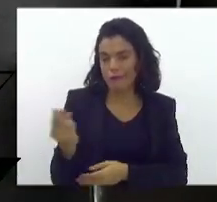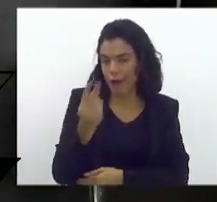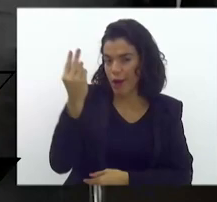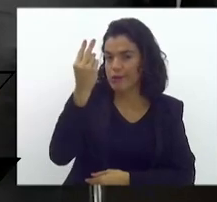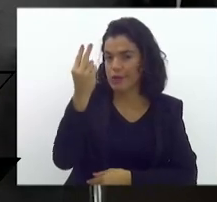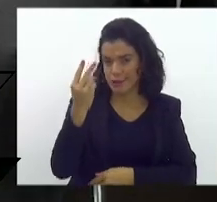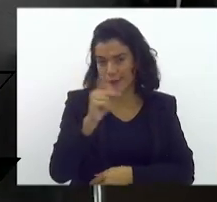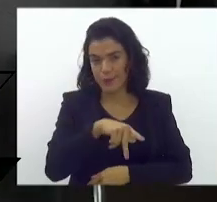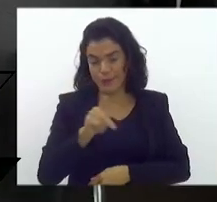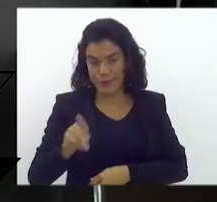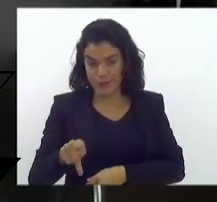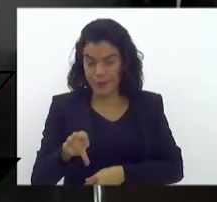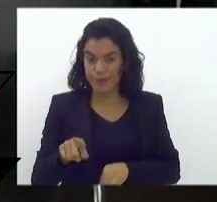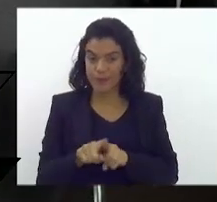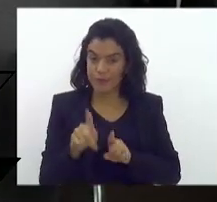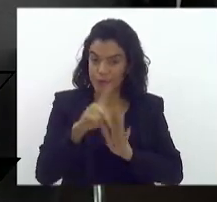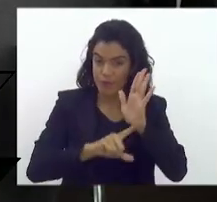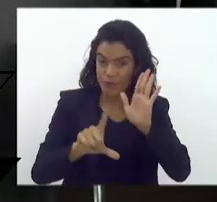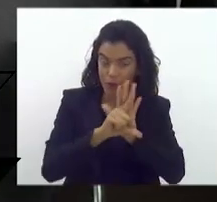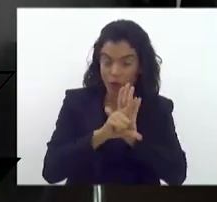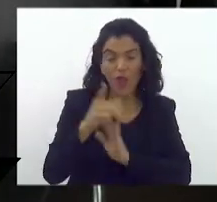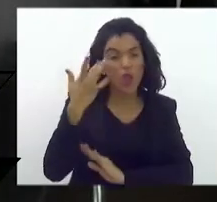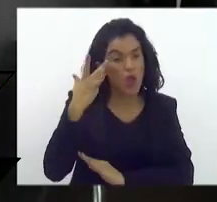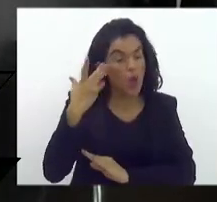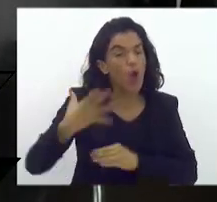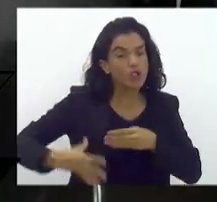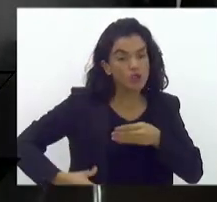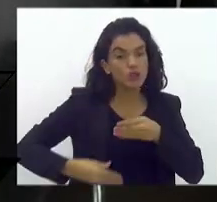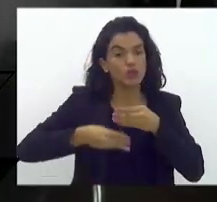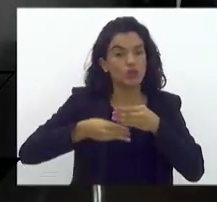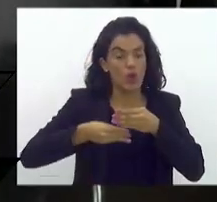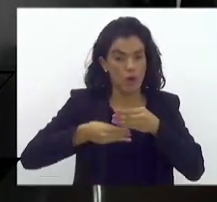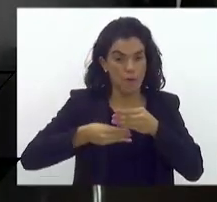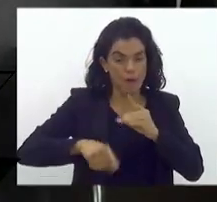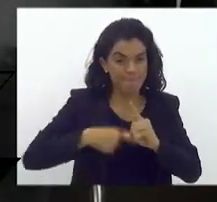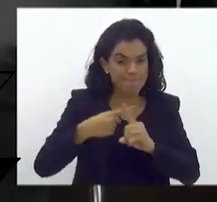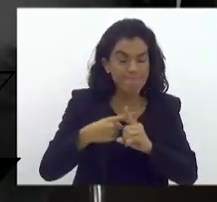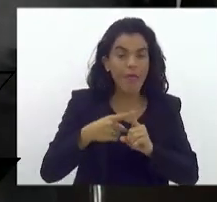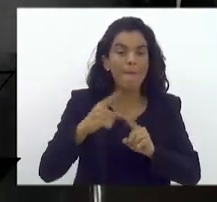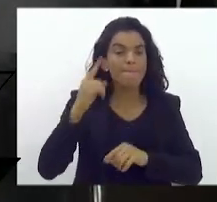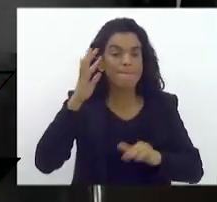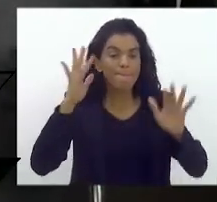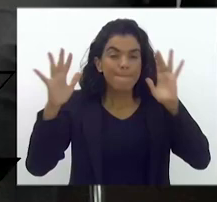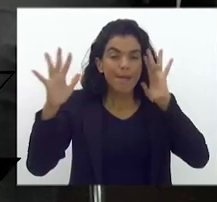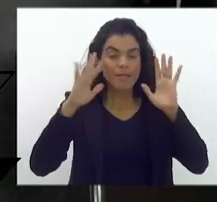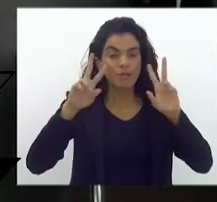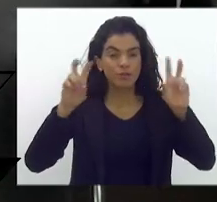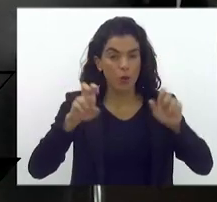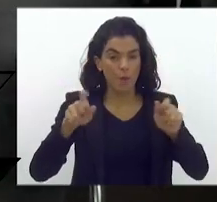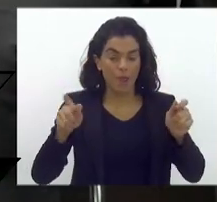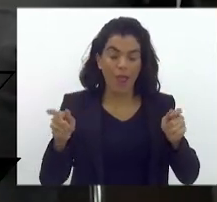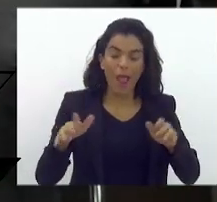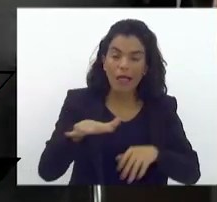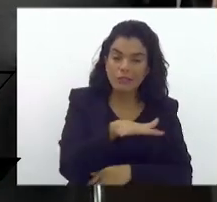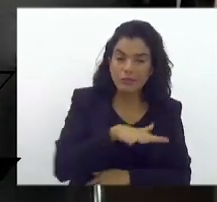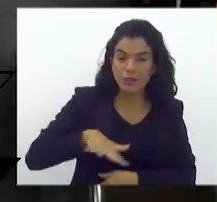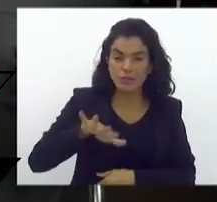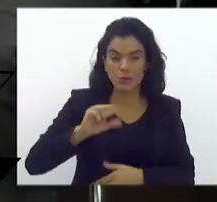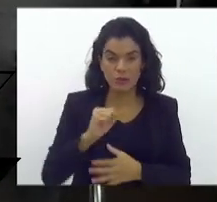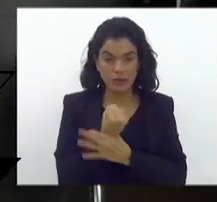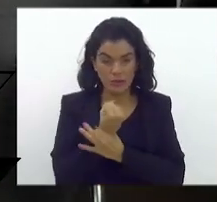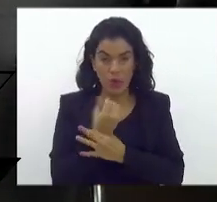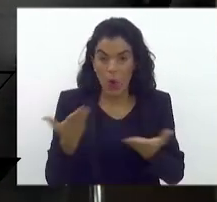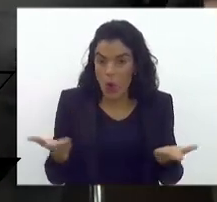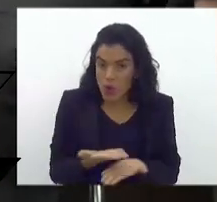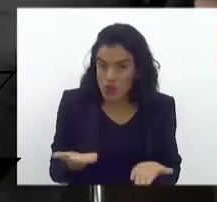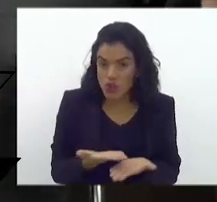enfrentam. O projeto do deputado, acho que se soma no que diz respeito a gente pensar as condições de segurança, mas mesmo um projeto como esse,